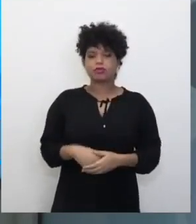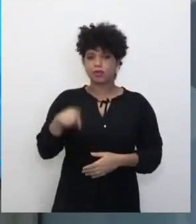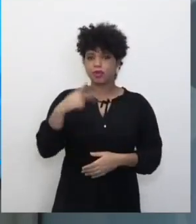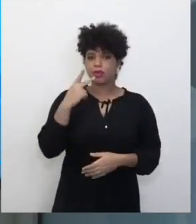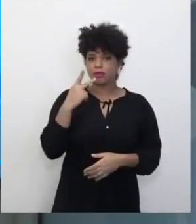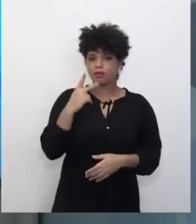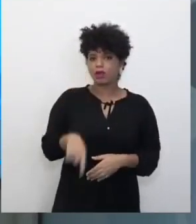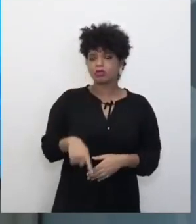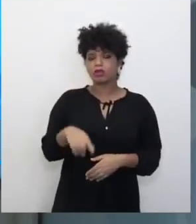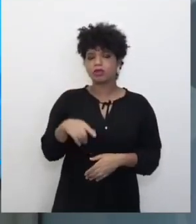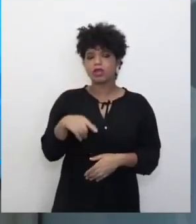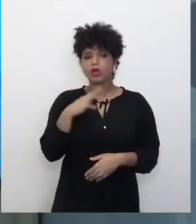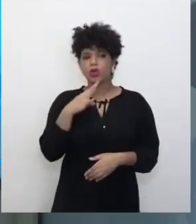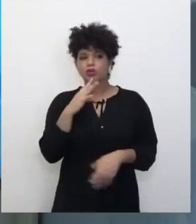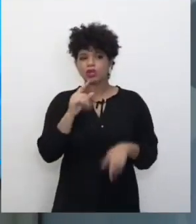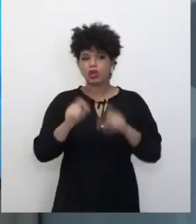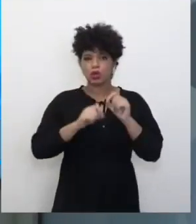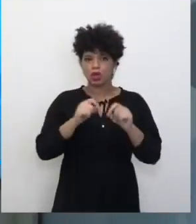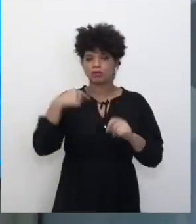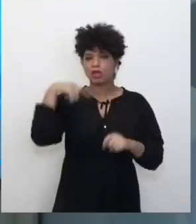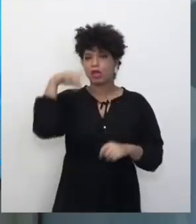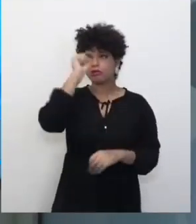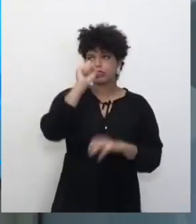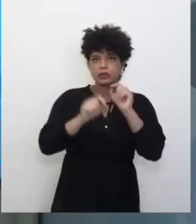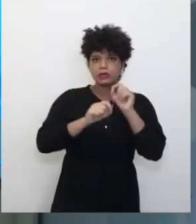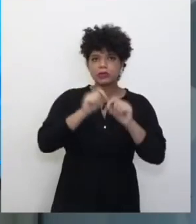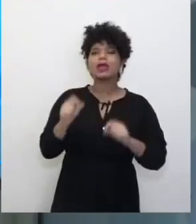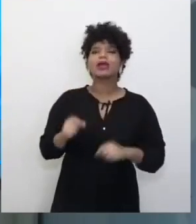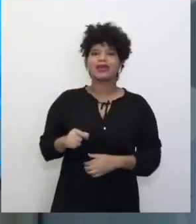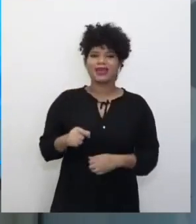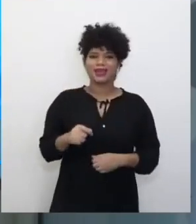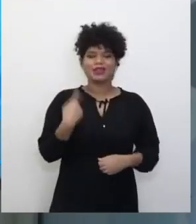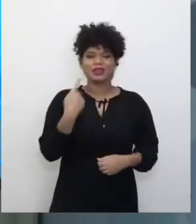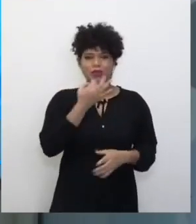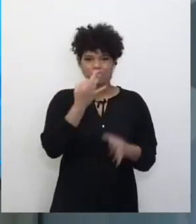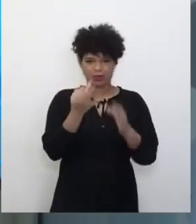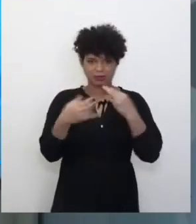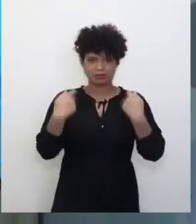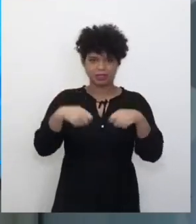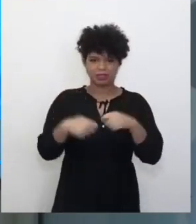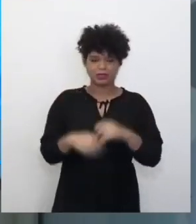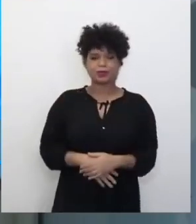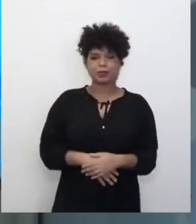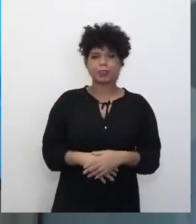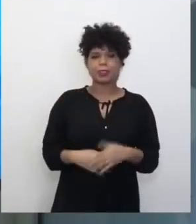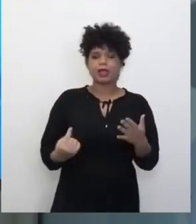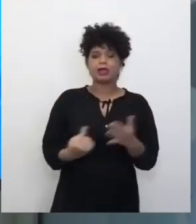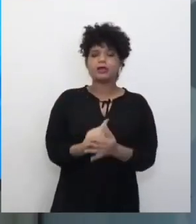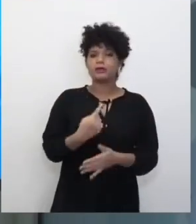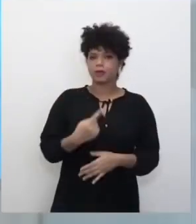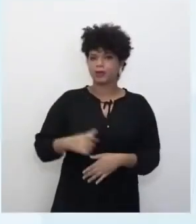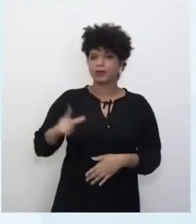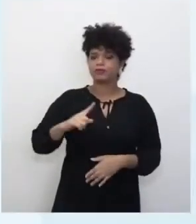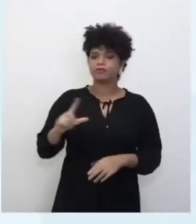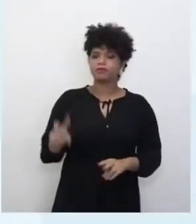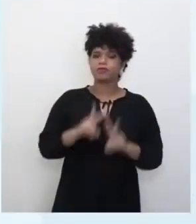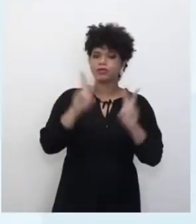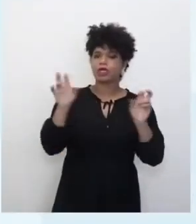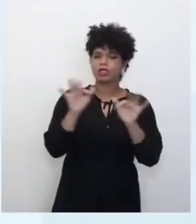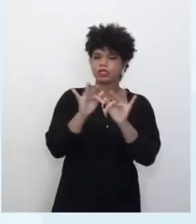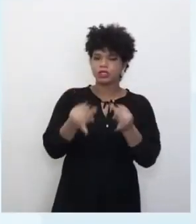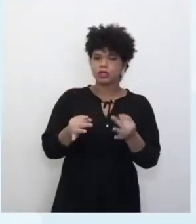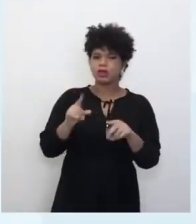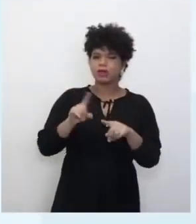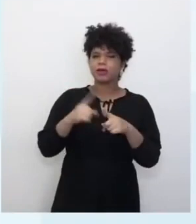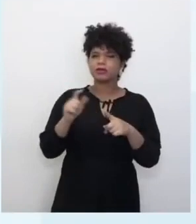sobre aquilo que você conhece ou aquilo que você está aprendendo. Então, é importante argumentar. A pergunta que está na tela é bem simples, mas vai incentivar vocês a